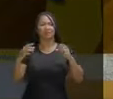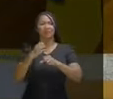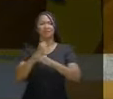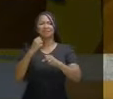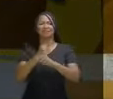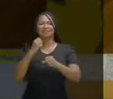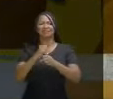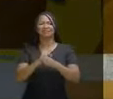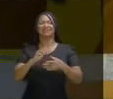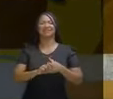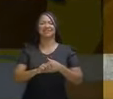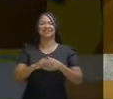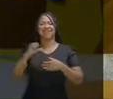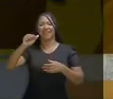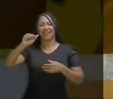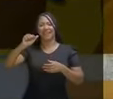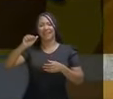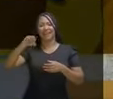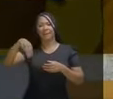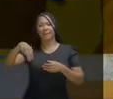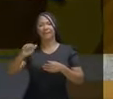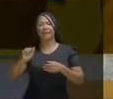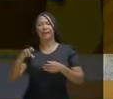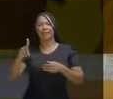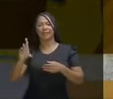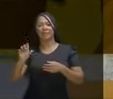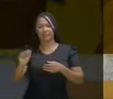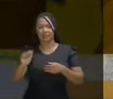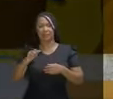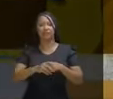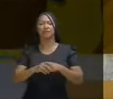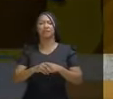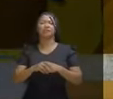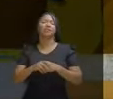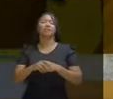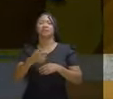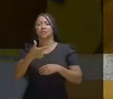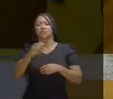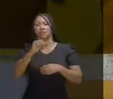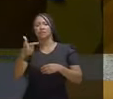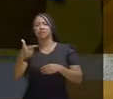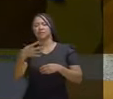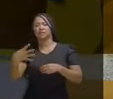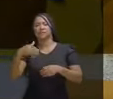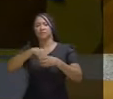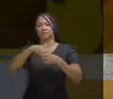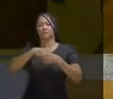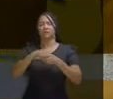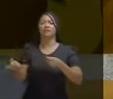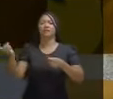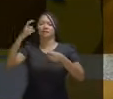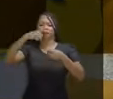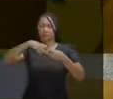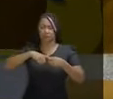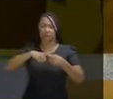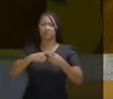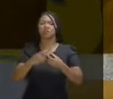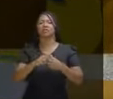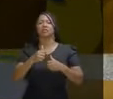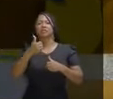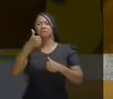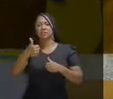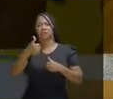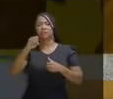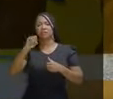contas de Amanda Cavalcante Jardim ao cargo de deputada federal nas eleições de 2022, determinar o recolhimento ao erário da quantia de